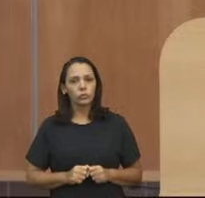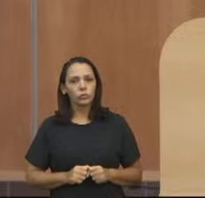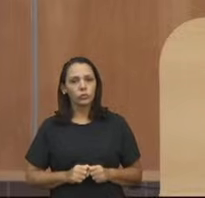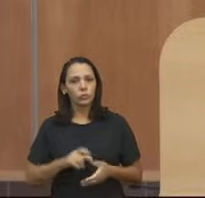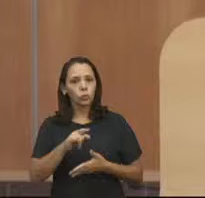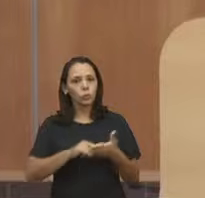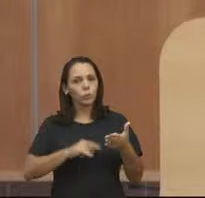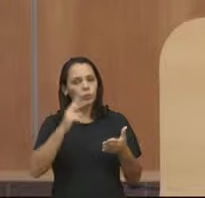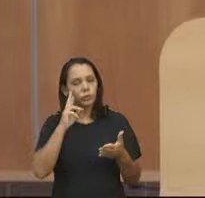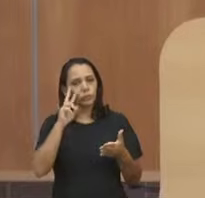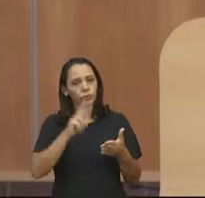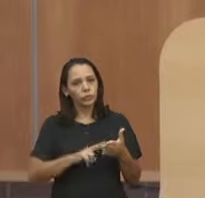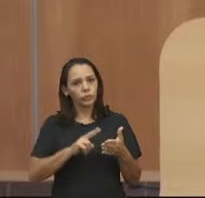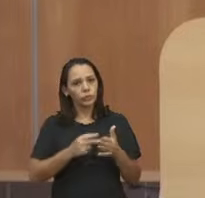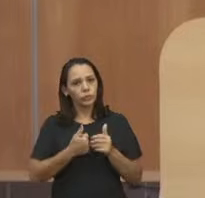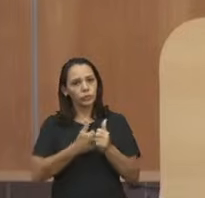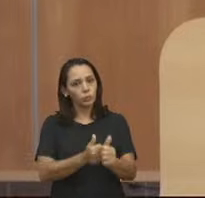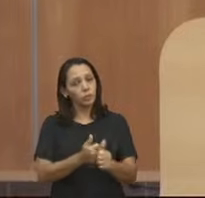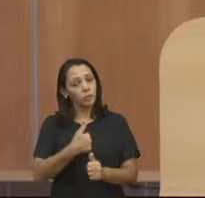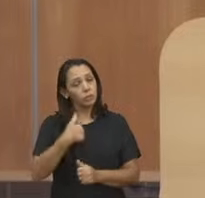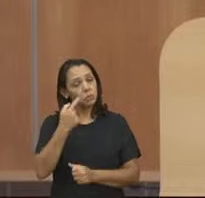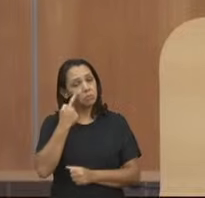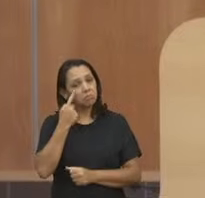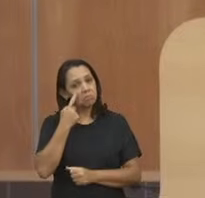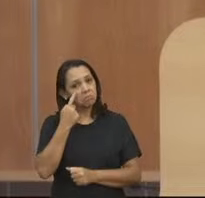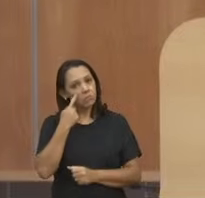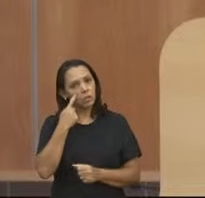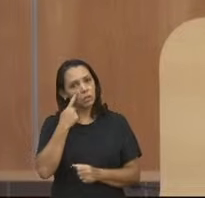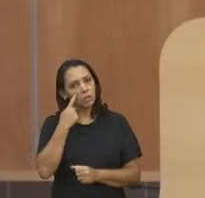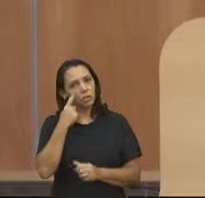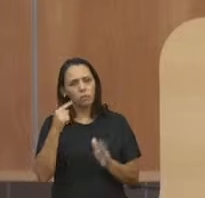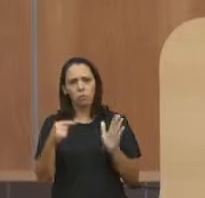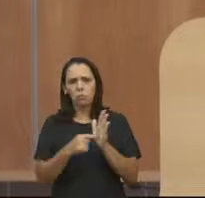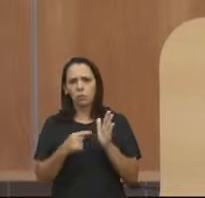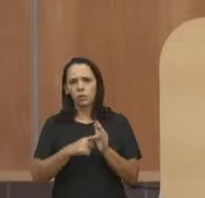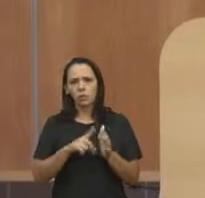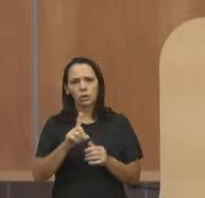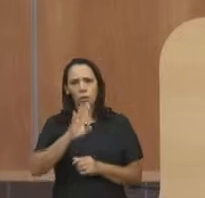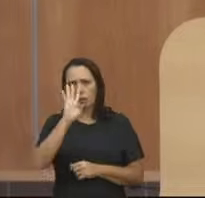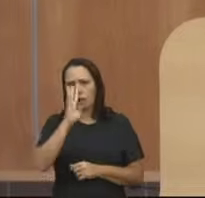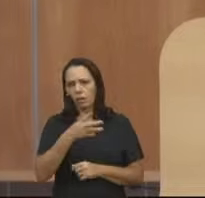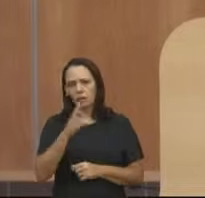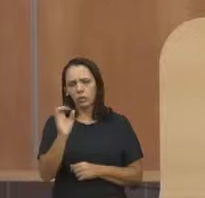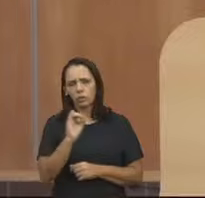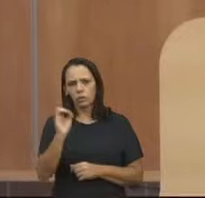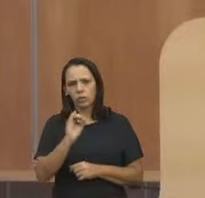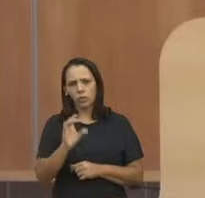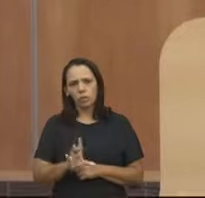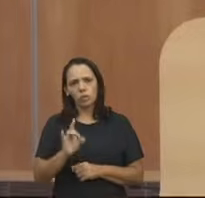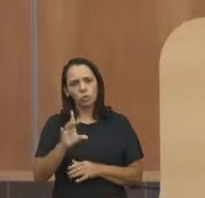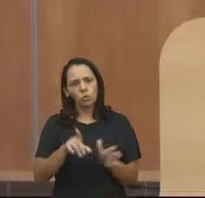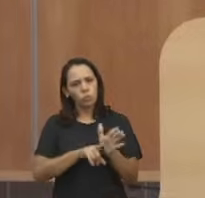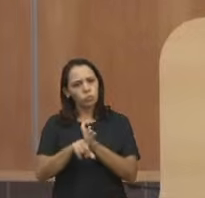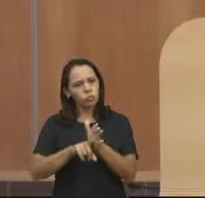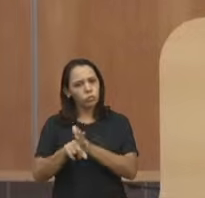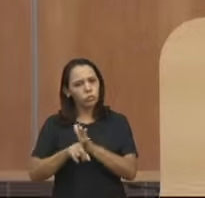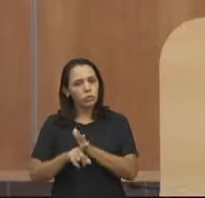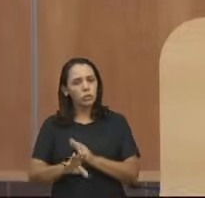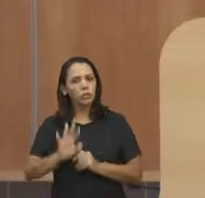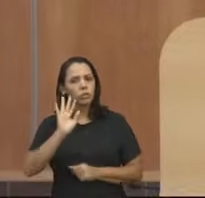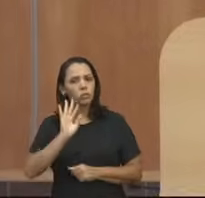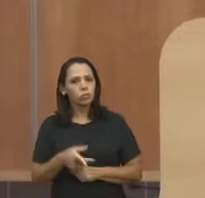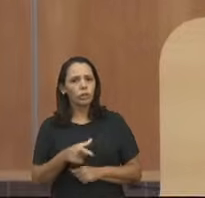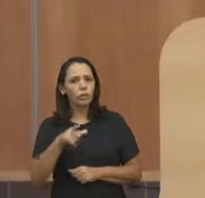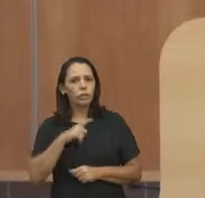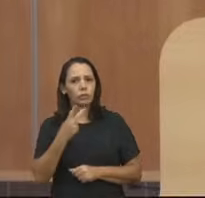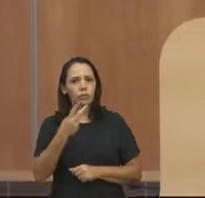eu suspeito, e a minha equipe está levantando isso, não vou fazer nenhuma acusação, a gente está confirmando essa informação ainda, que já foi feito